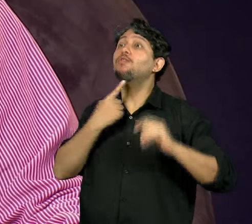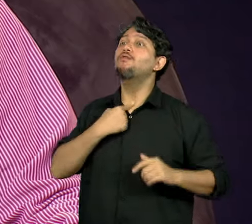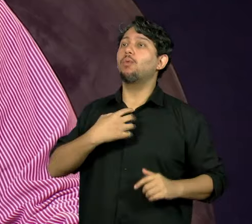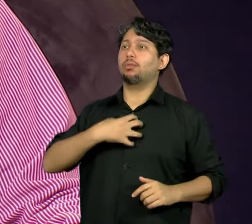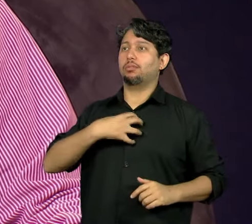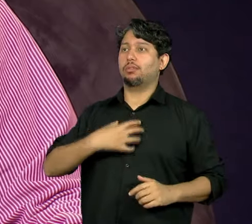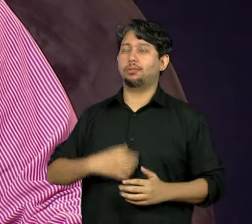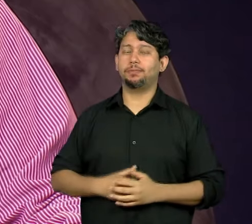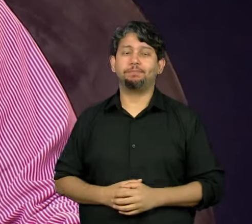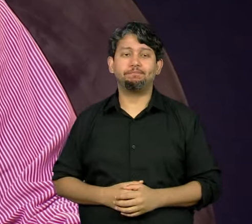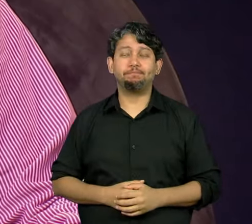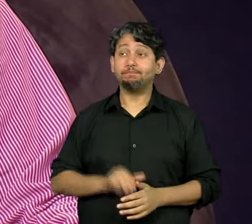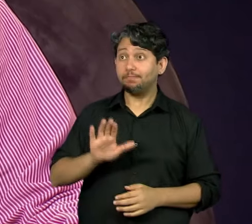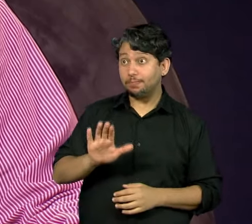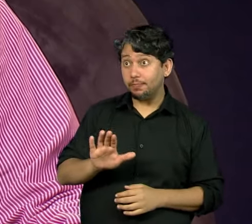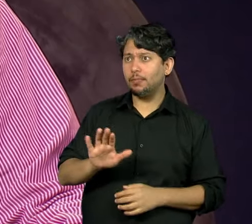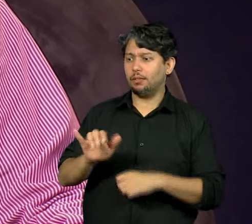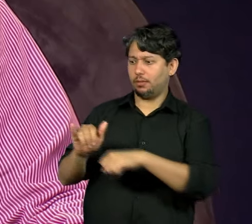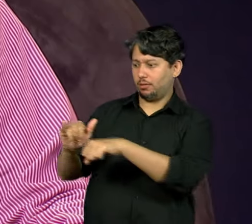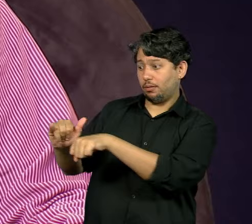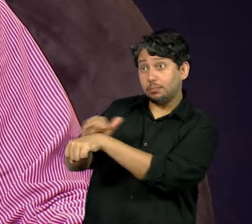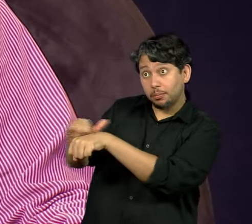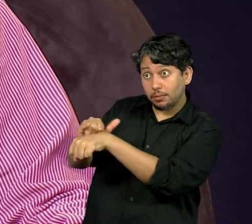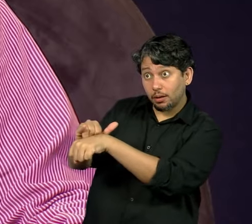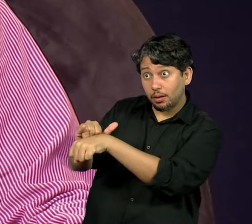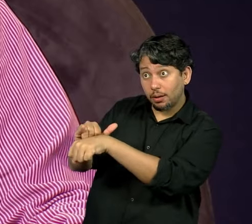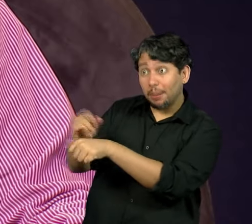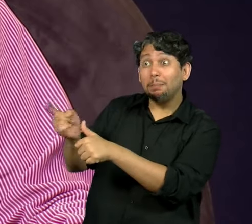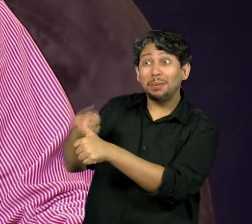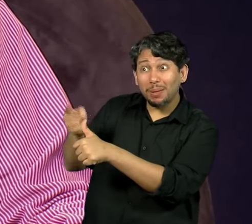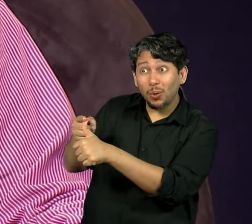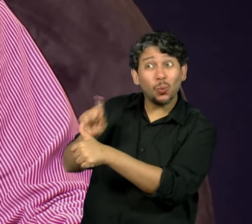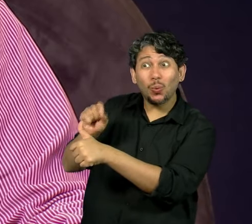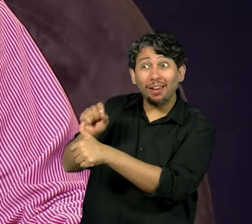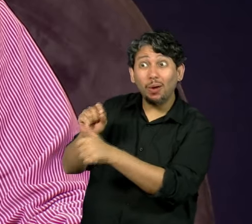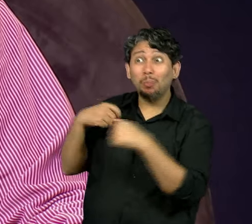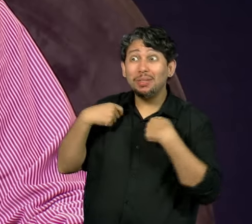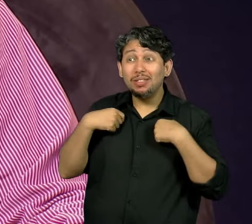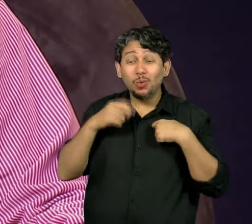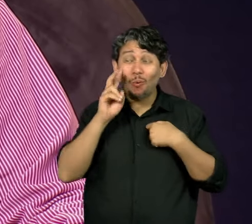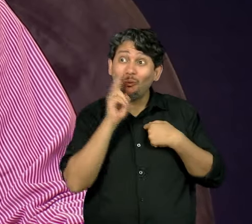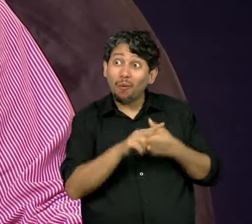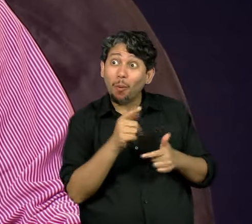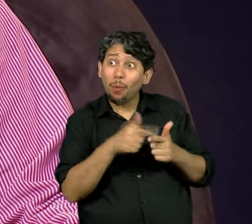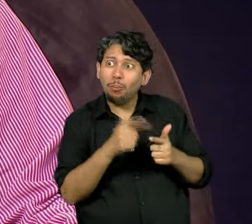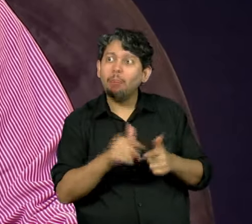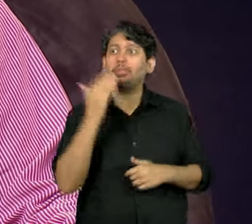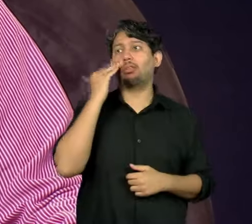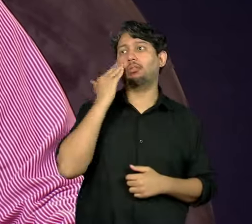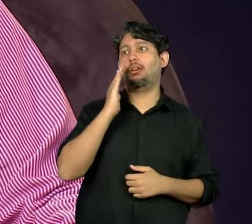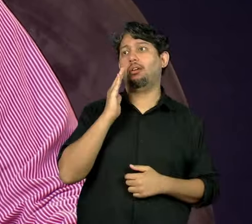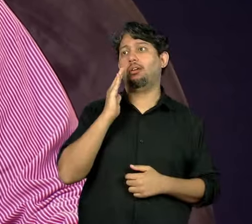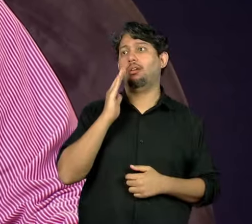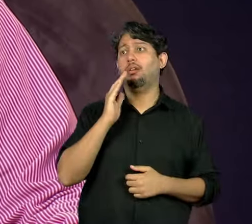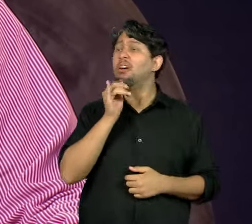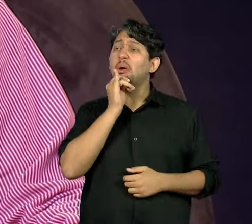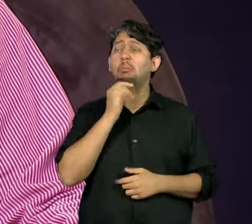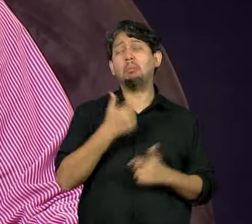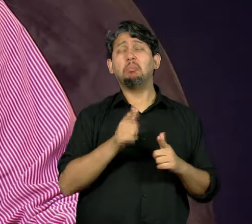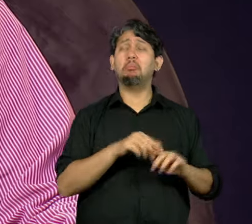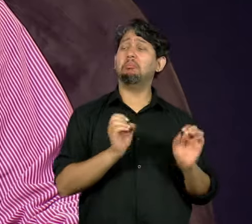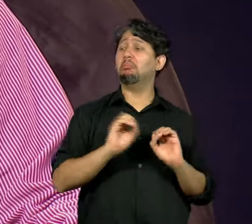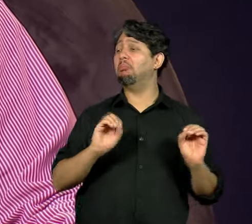intencionalidade. Antes de aprimorar, vem a questão da conscientização do problema. A nossa colega Luísa